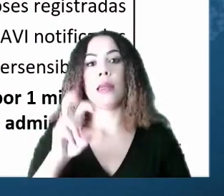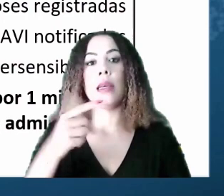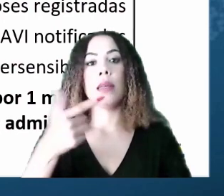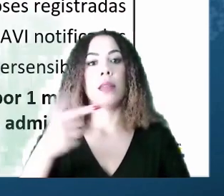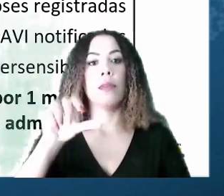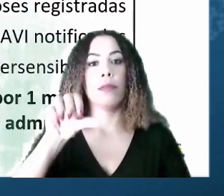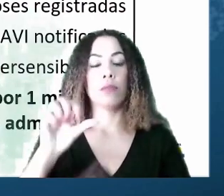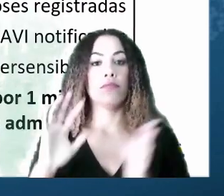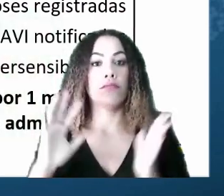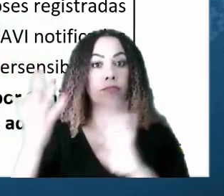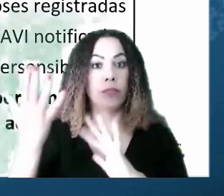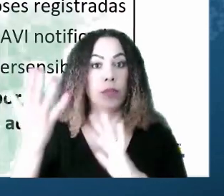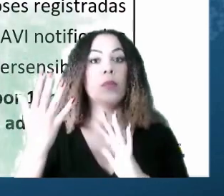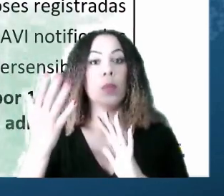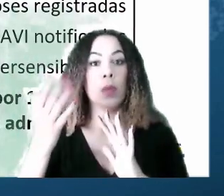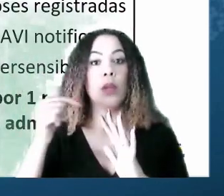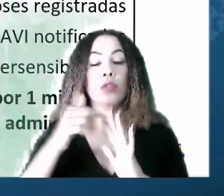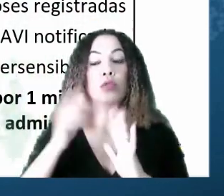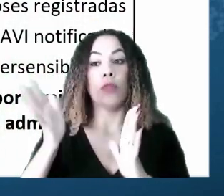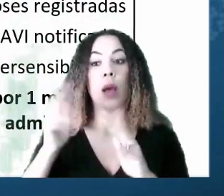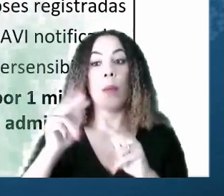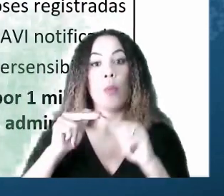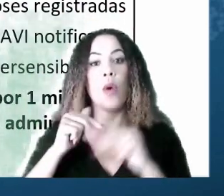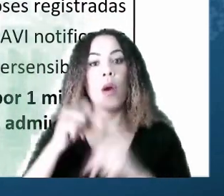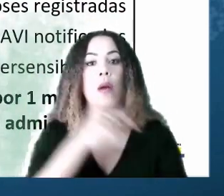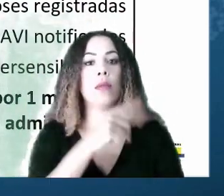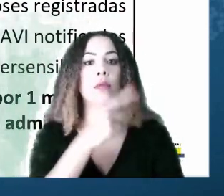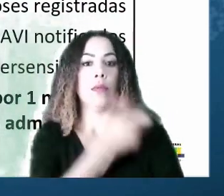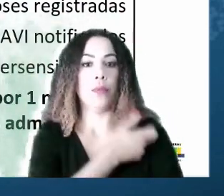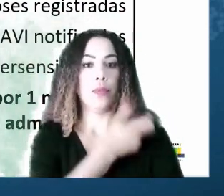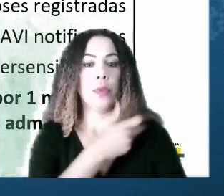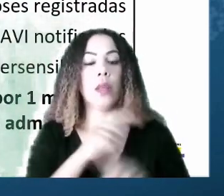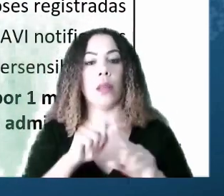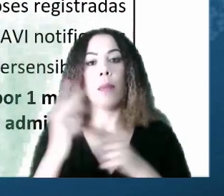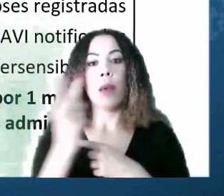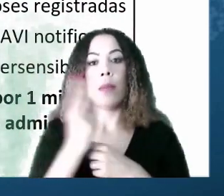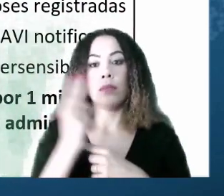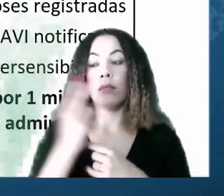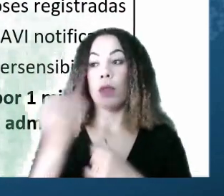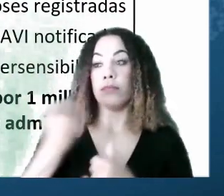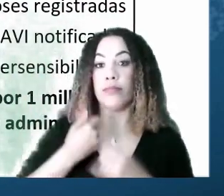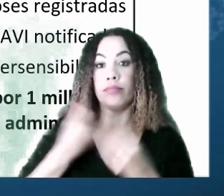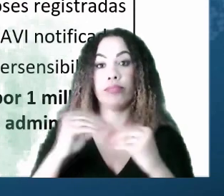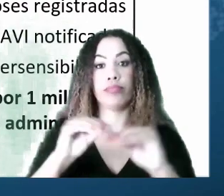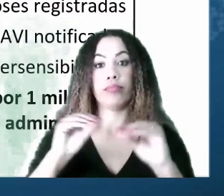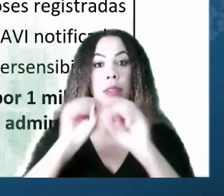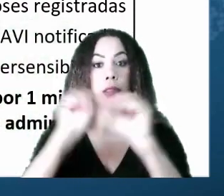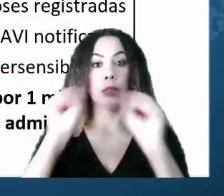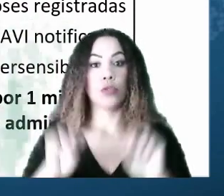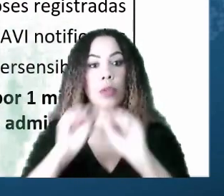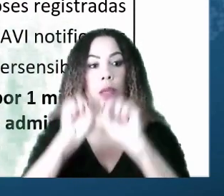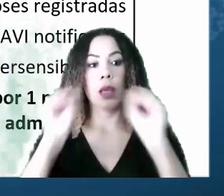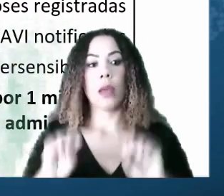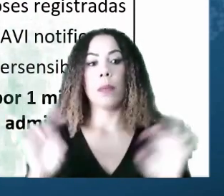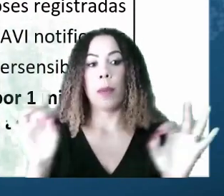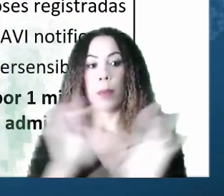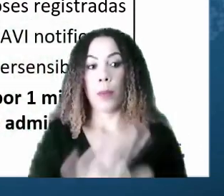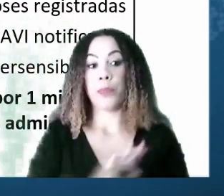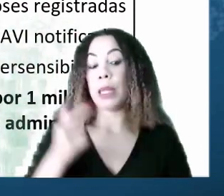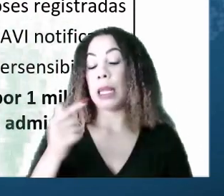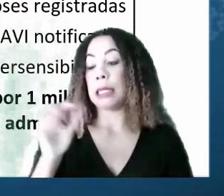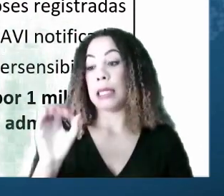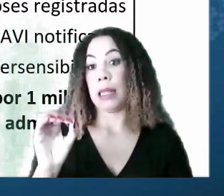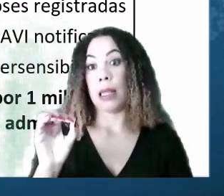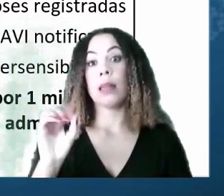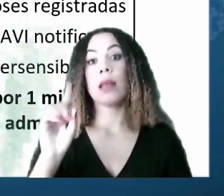eventos supostamente atribuíveis à vacinação e à imunização notificados no nosso sistema, sendo 70 casos